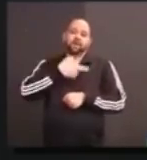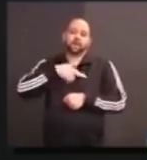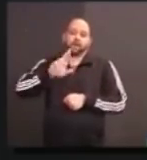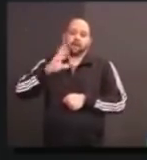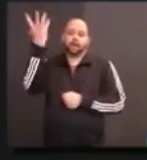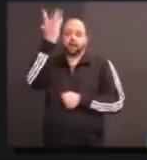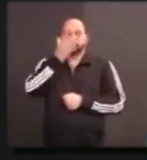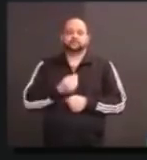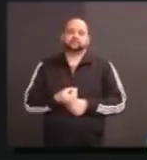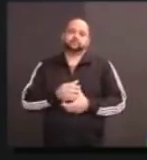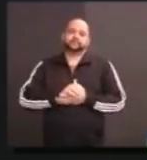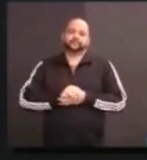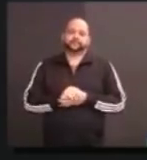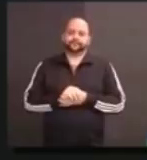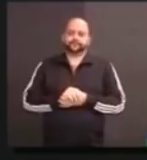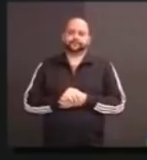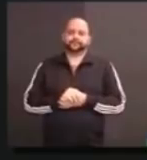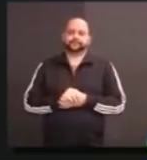espírita.